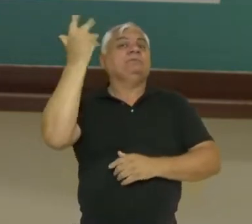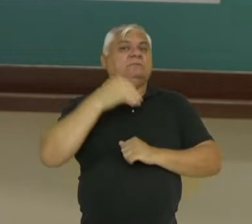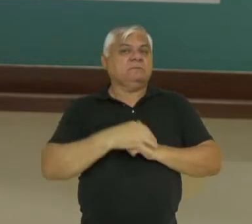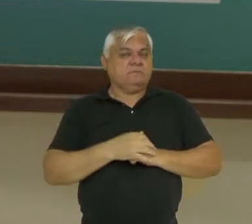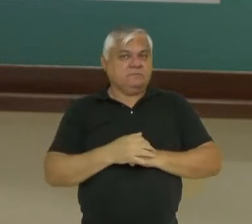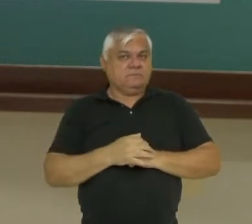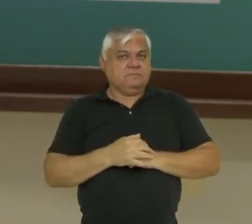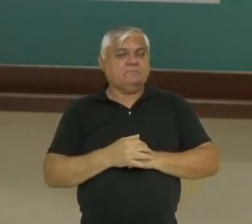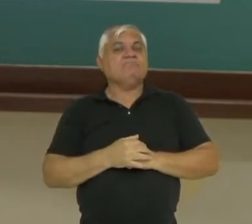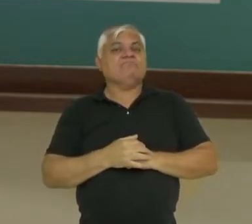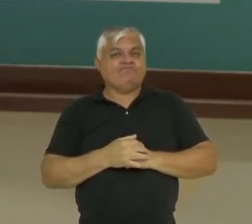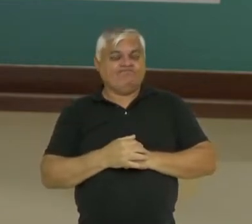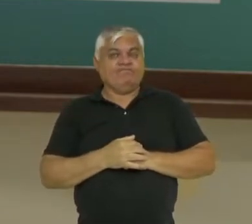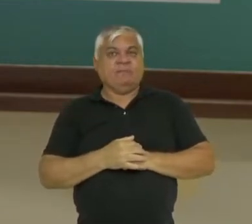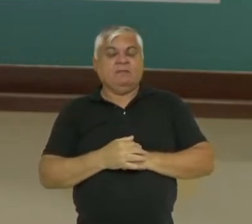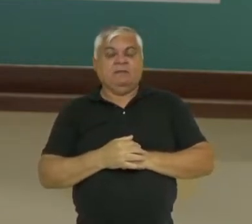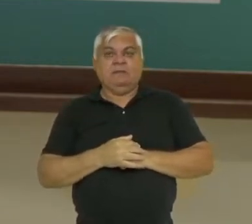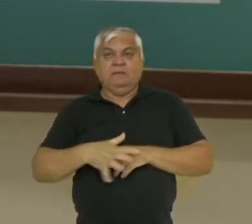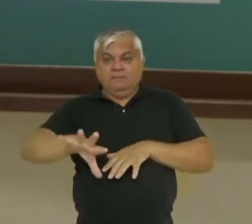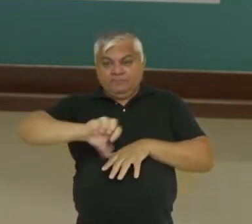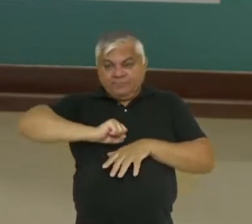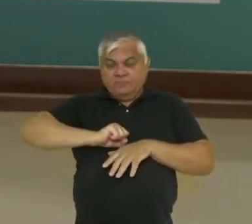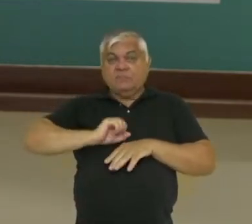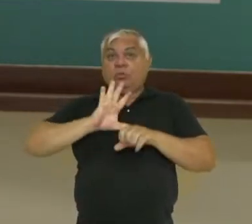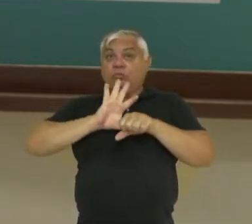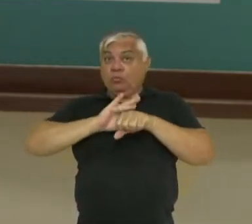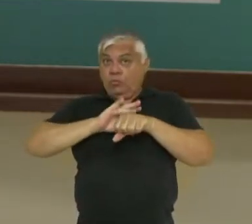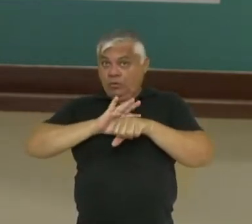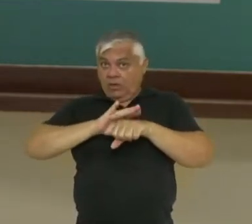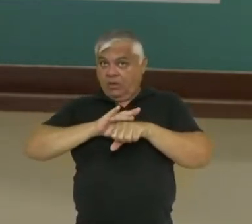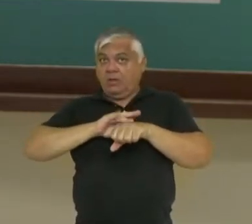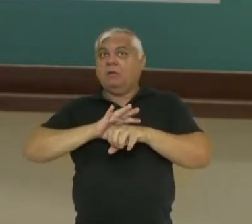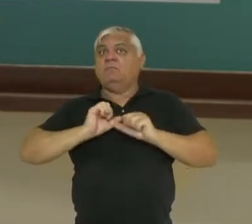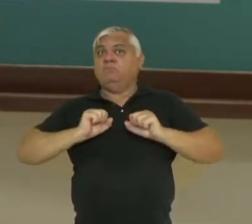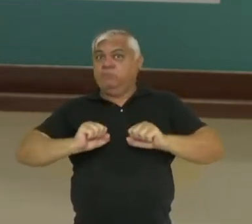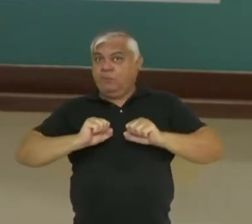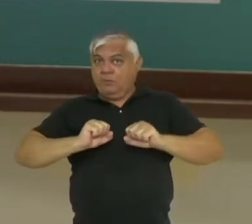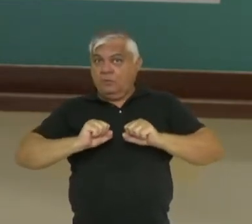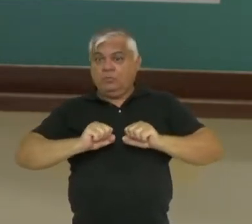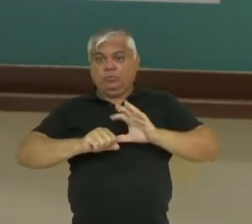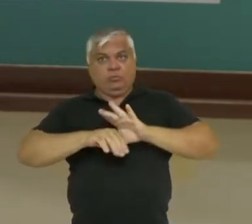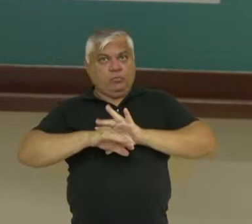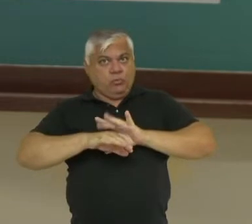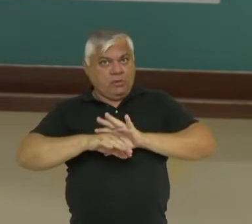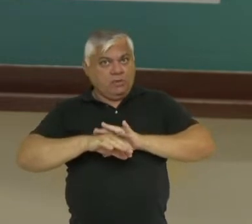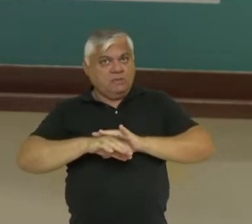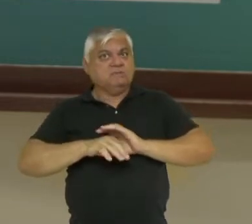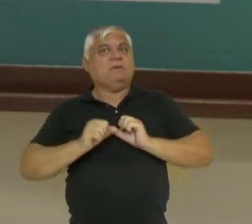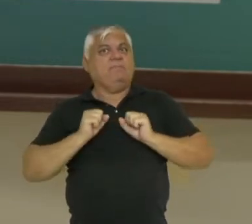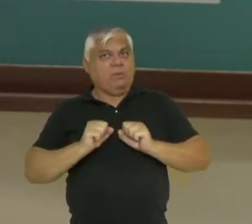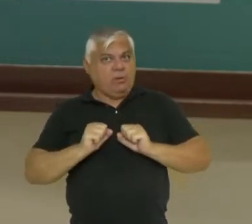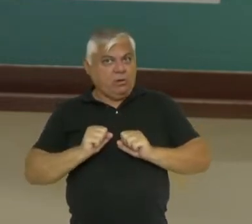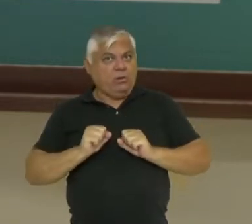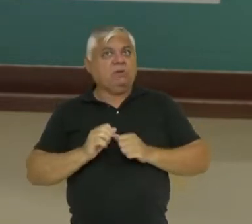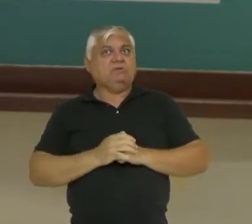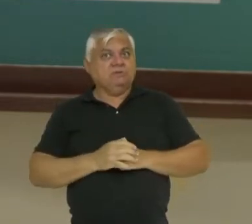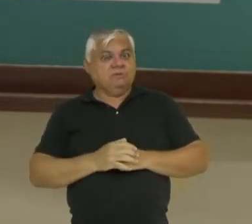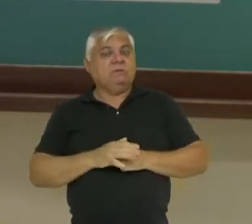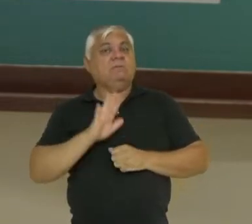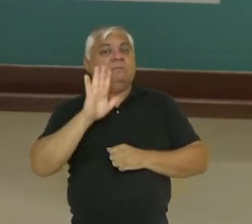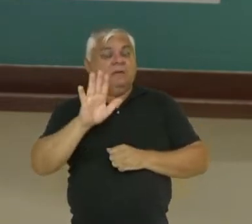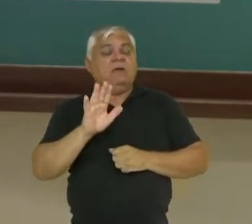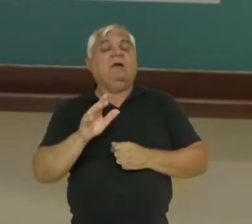Além de muitas doenças que vocês podem vir a ter, que não é o tema da aula, mas nós não podemos deixar